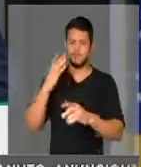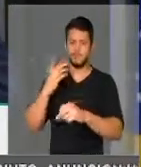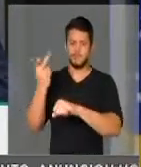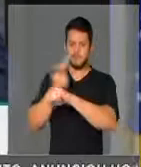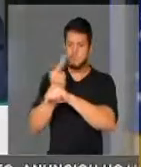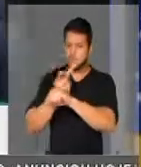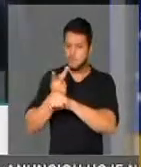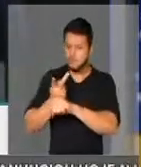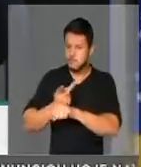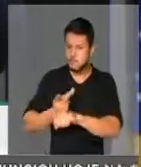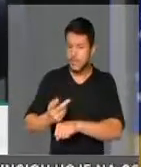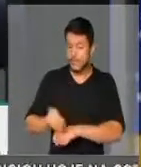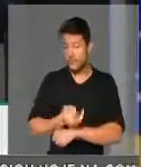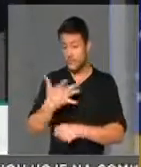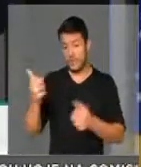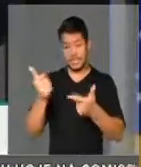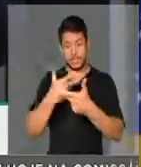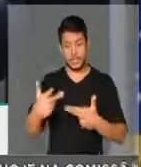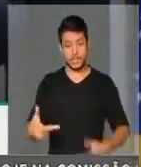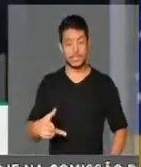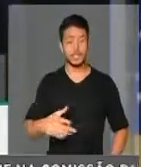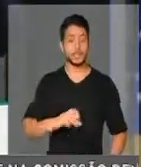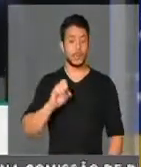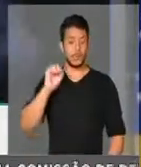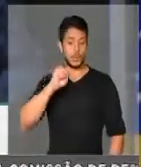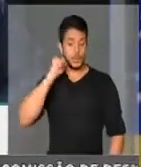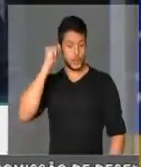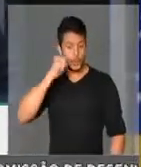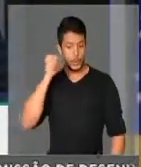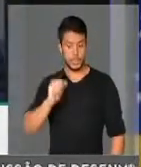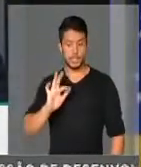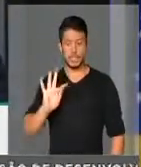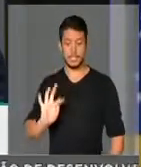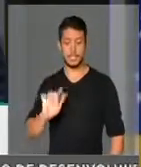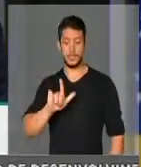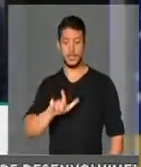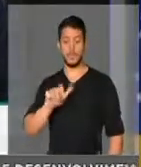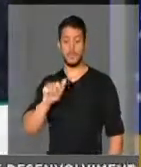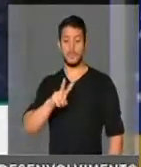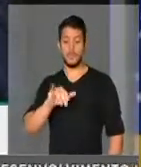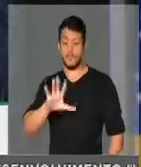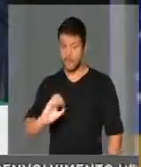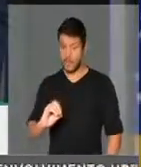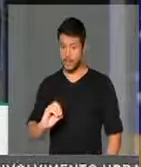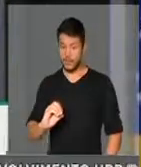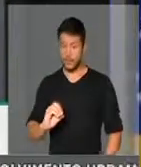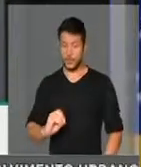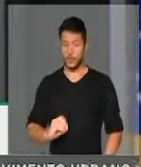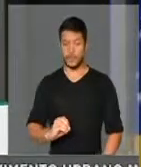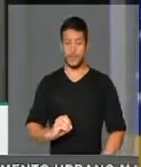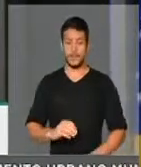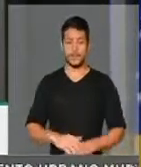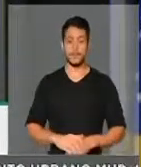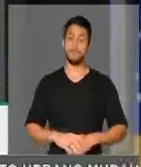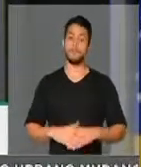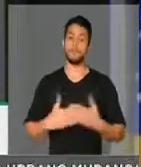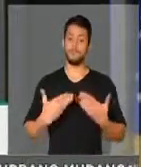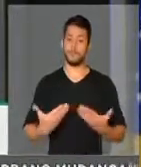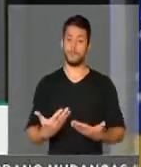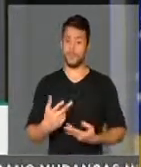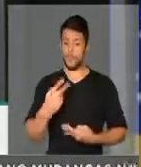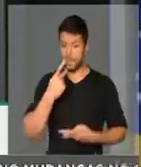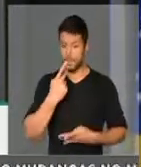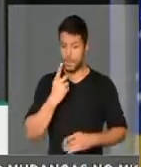Bolsonaro e de mais algumas dezenas de investigados. Ao falar sobre um negócio